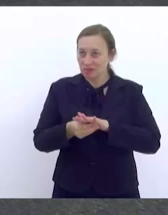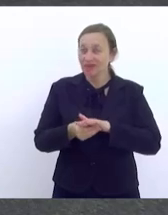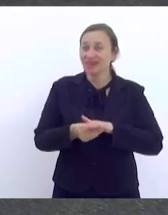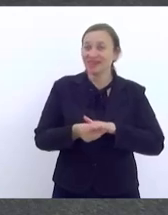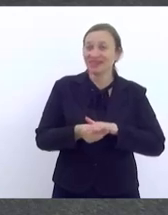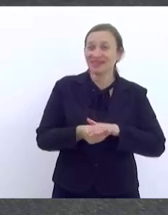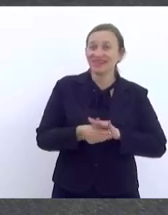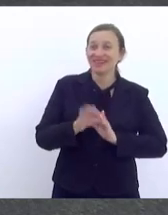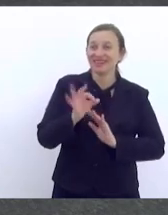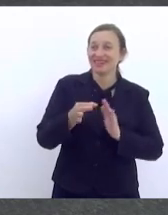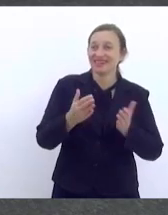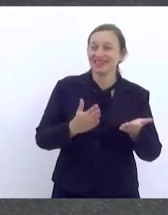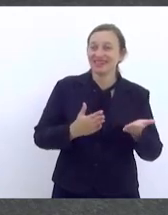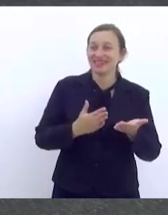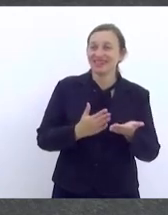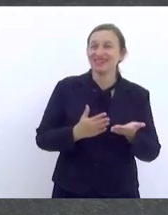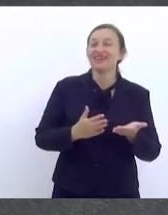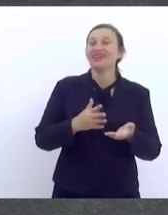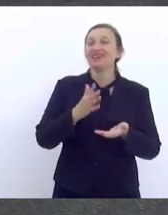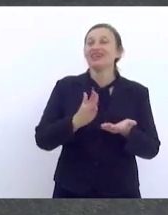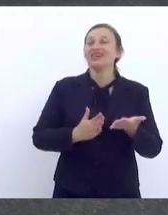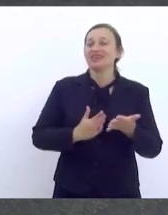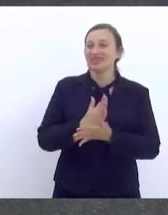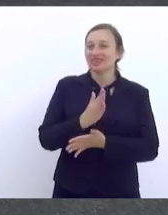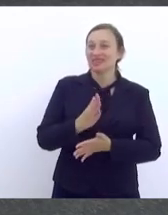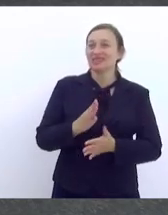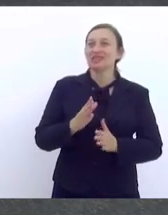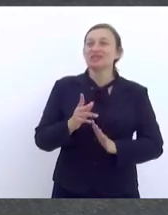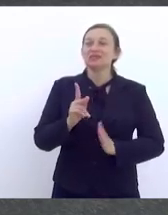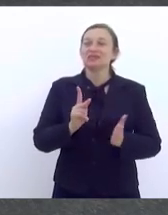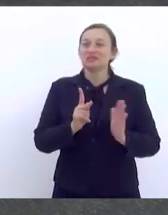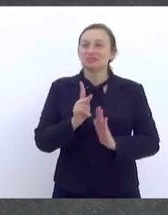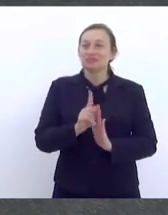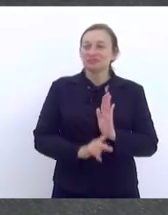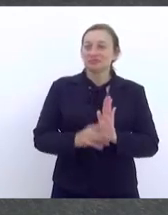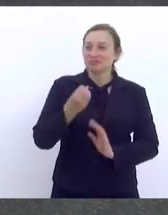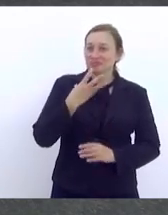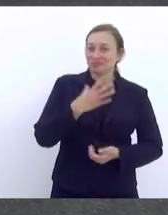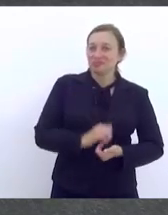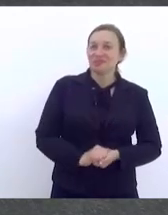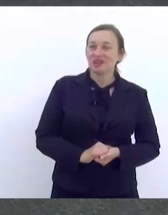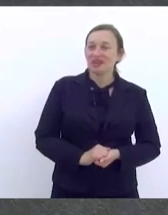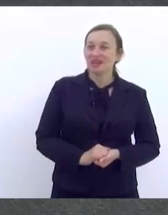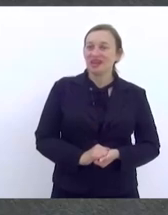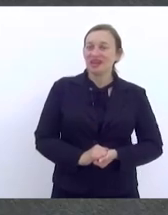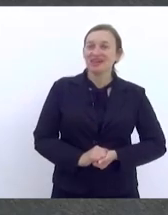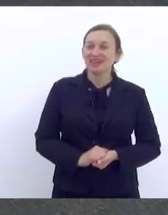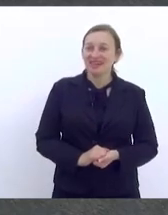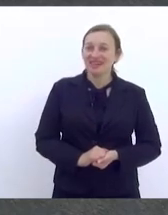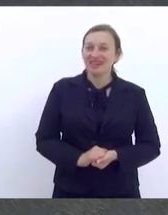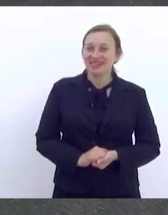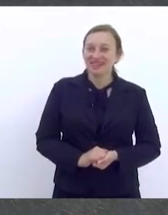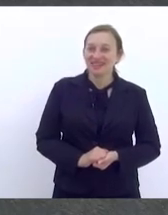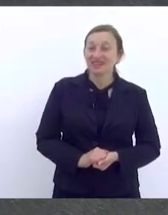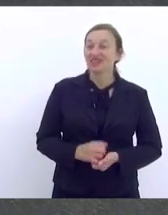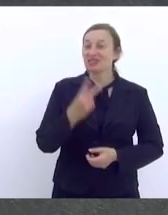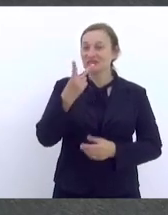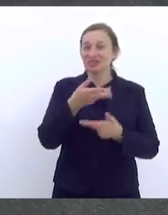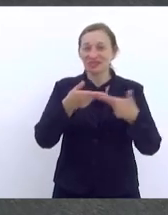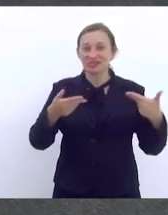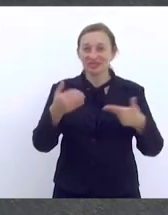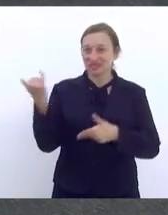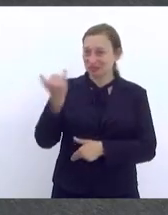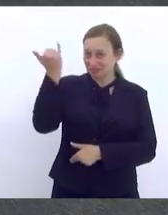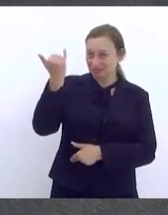a gente vai votar favorável porque é um projeto meritório Presidente duas ou três questões que eu penso ser importante